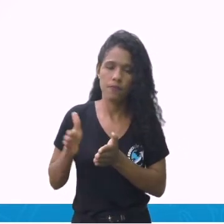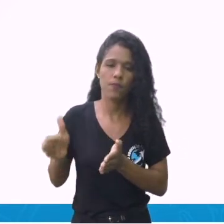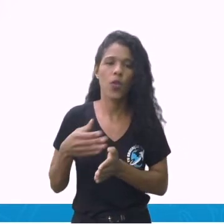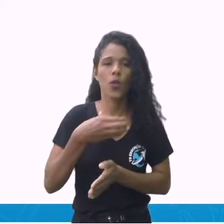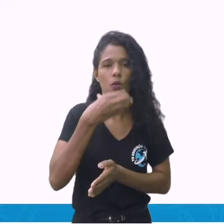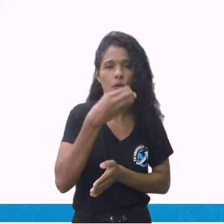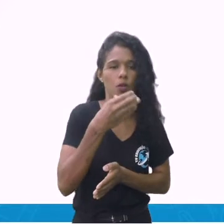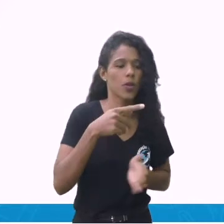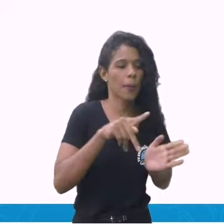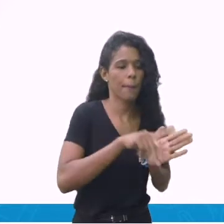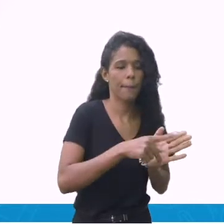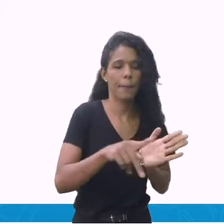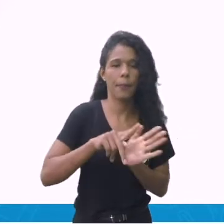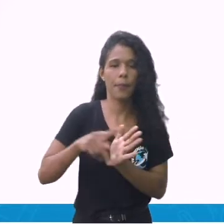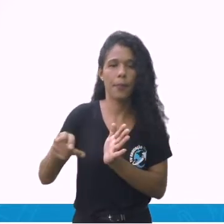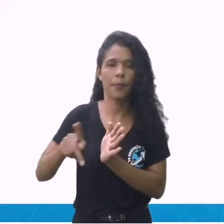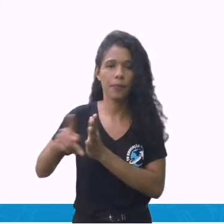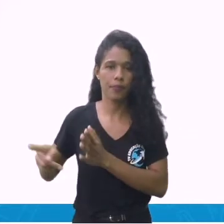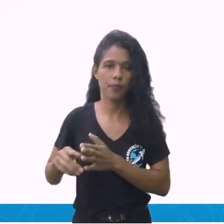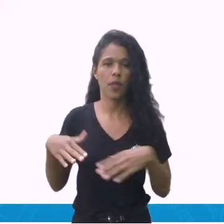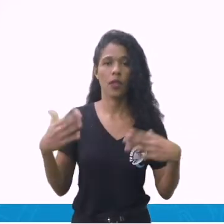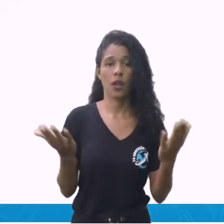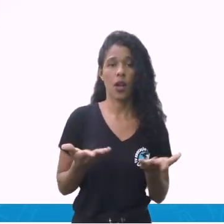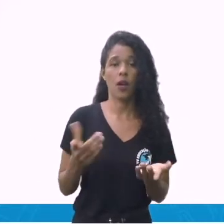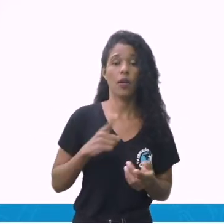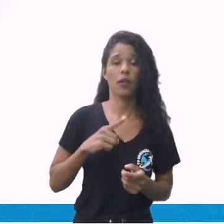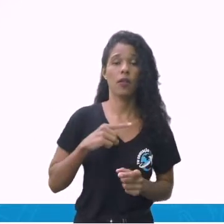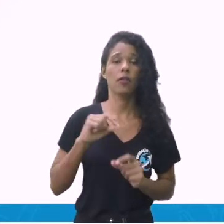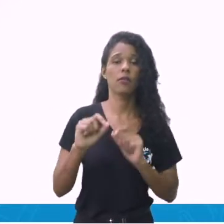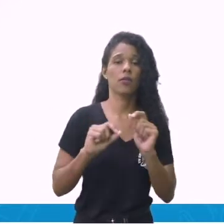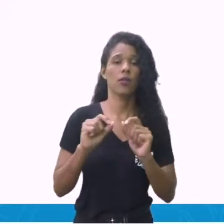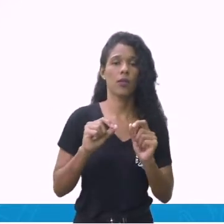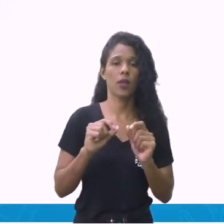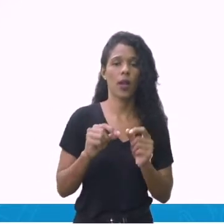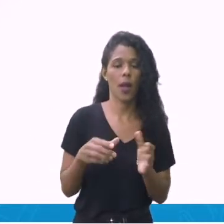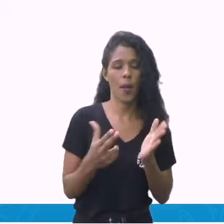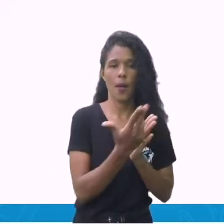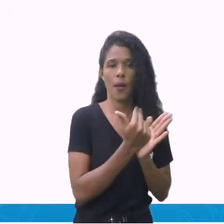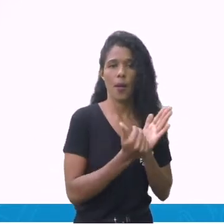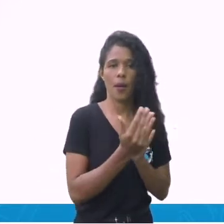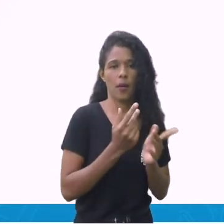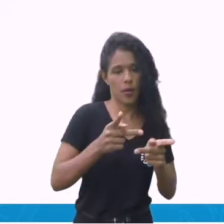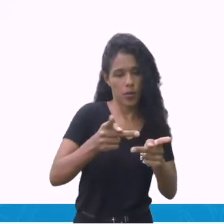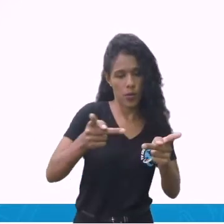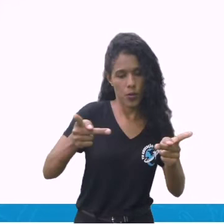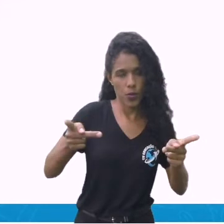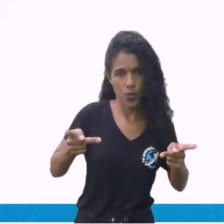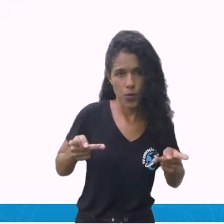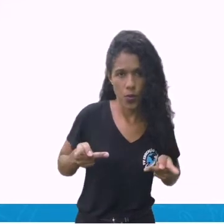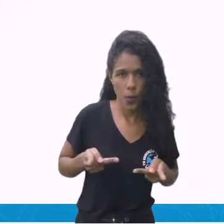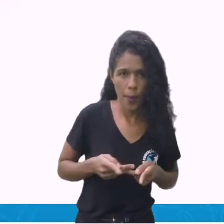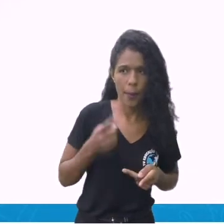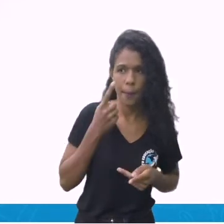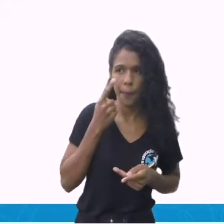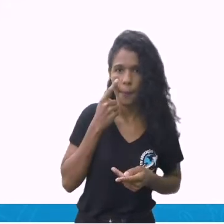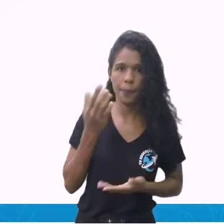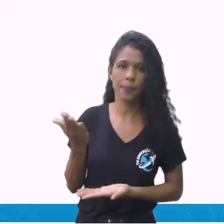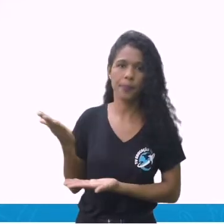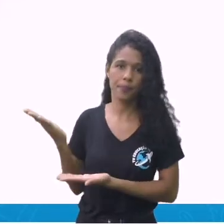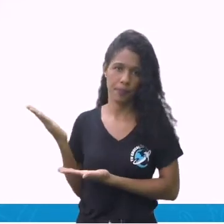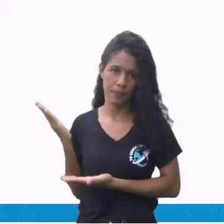Aqui nós temos imagem de um prato de alimento, almoço ou janta, né? Uma das principais